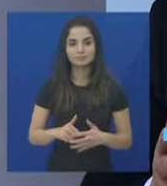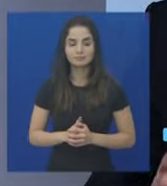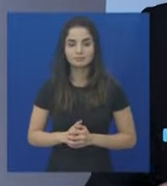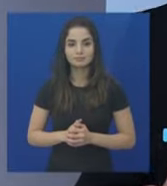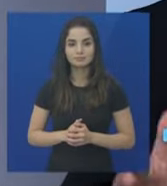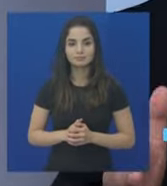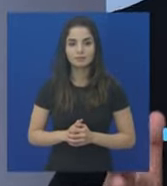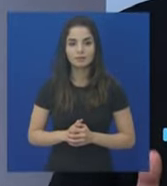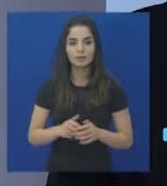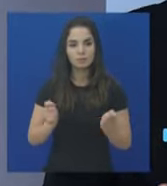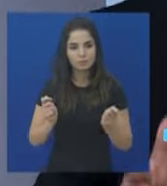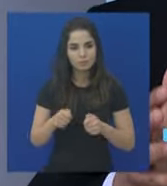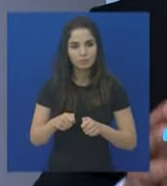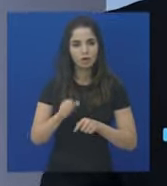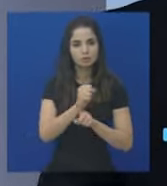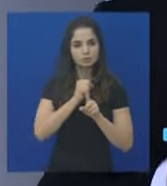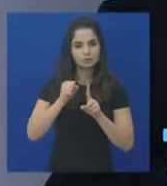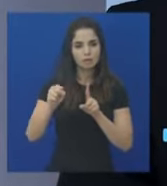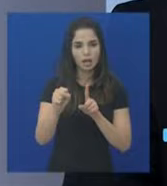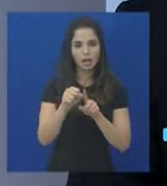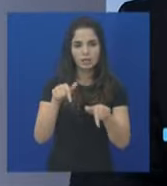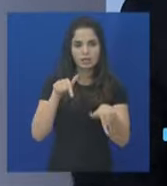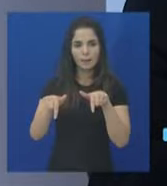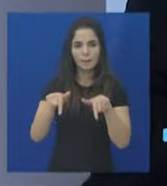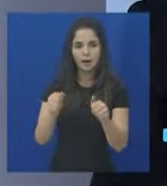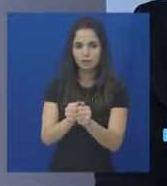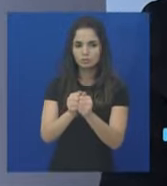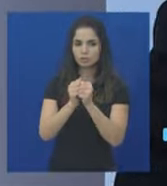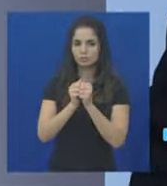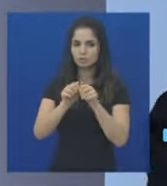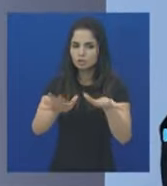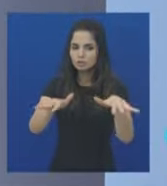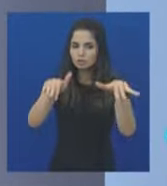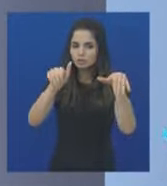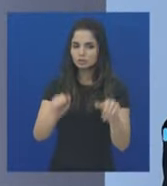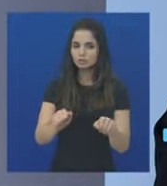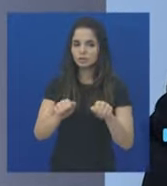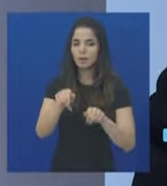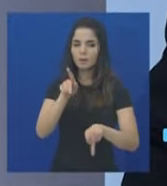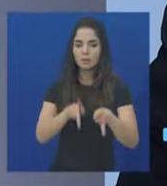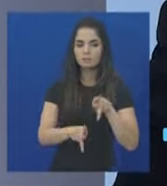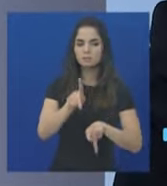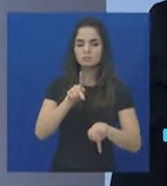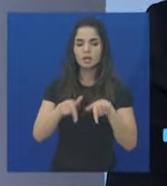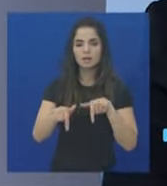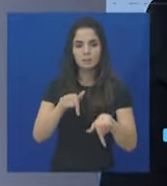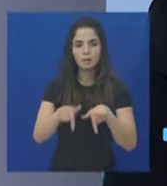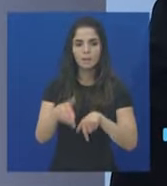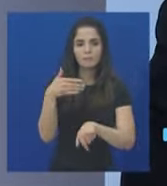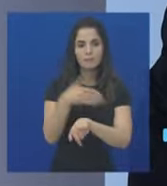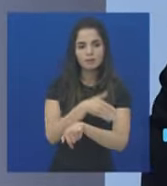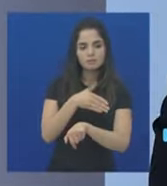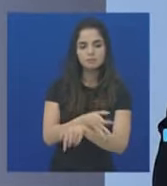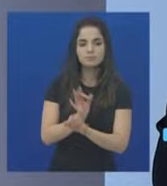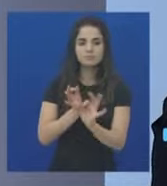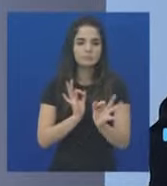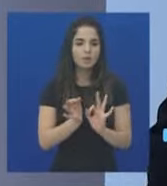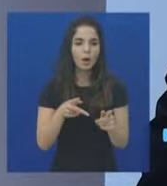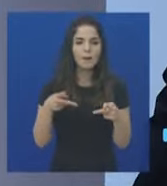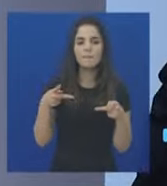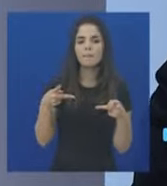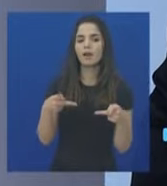gente possa chamar a sociedade para trabalhar junto com a gente. Convocar a sociedade para participar da elaboração de um novo plano